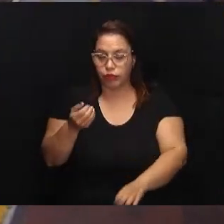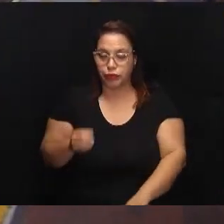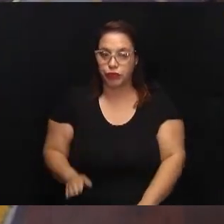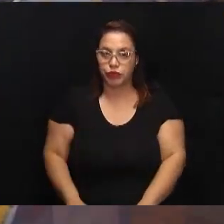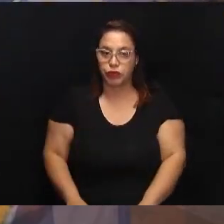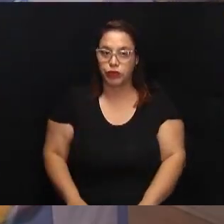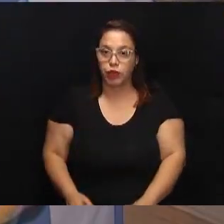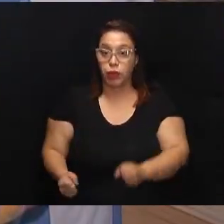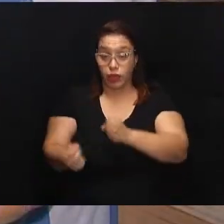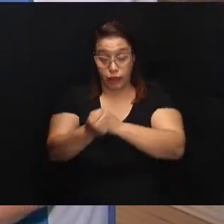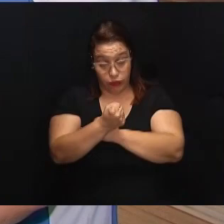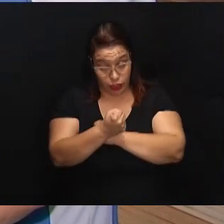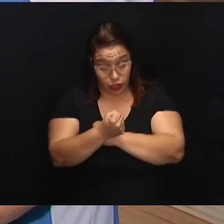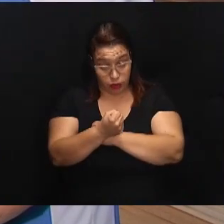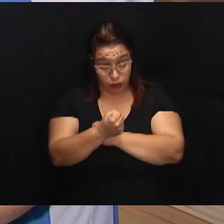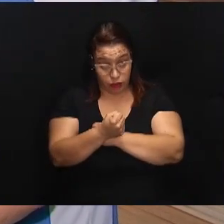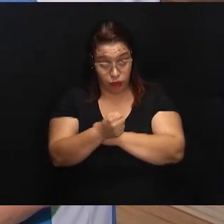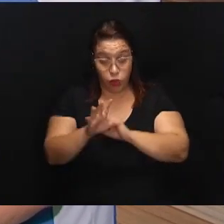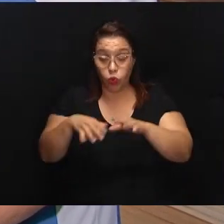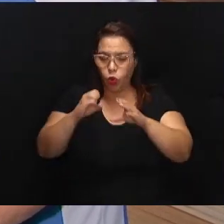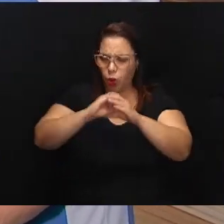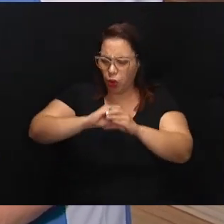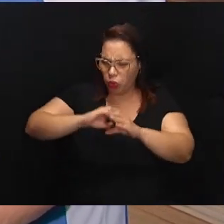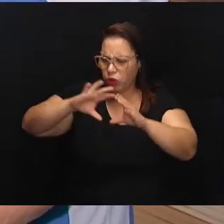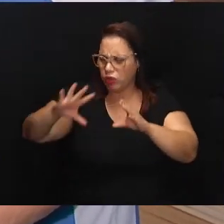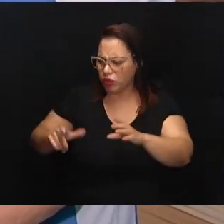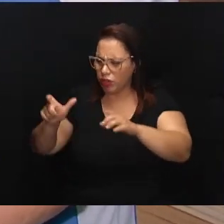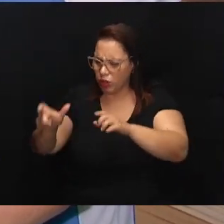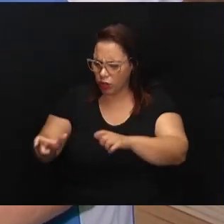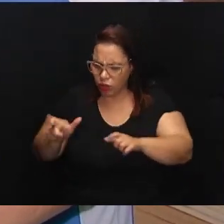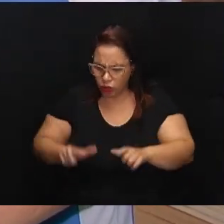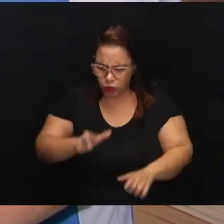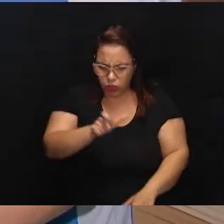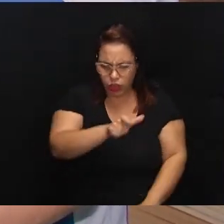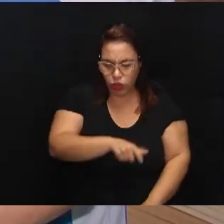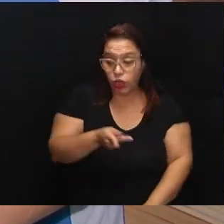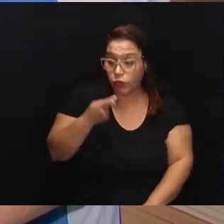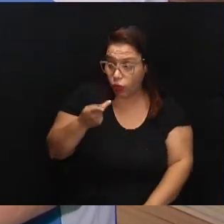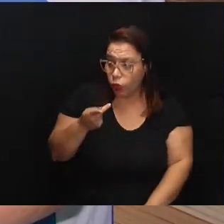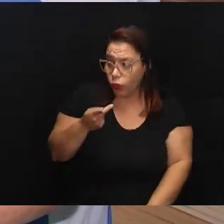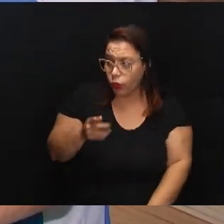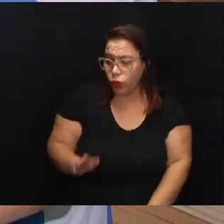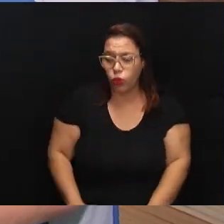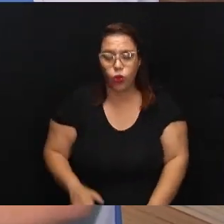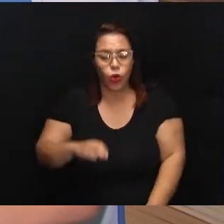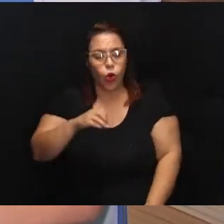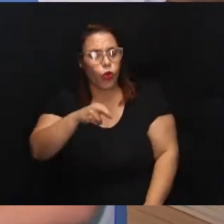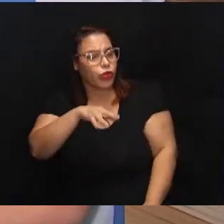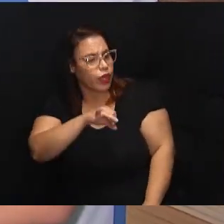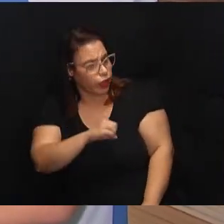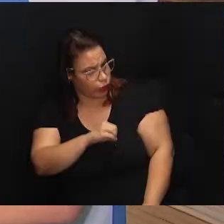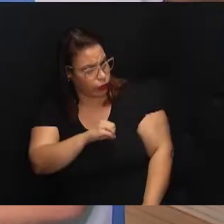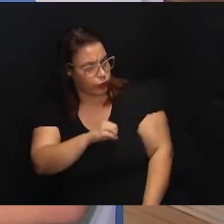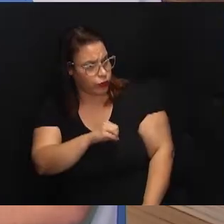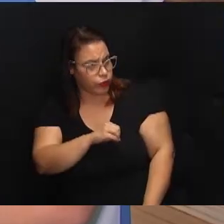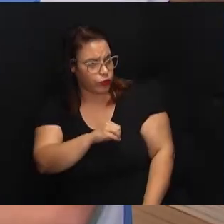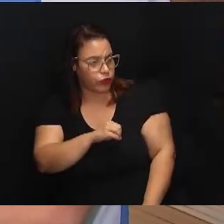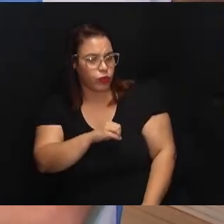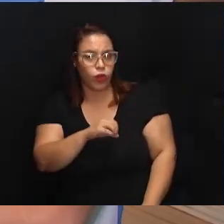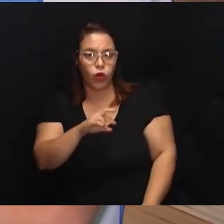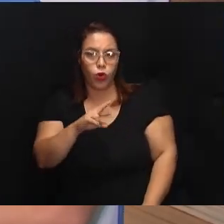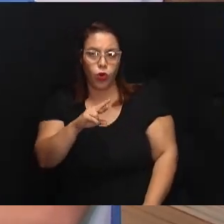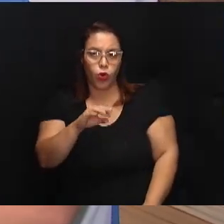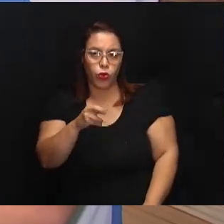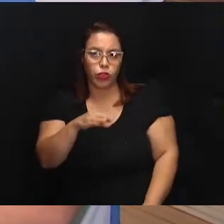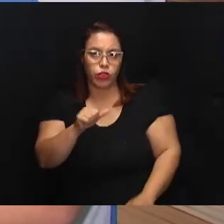específico para a defesa. Qual que é a característica de cada posição que você acabou de falar? Os ponteiros, eles geralmente dentro de um rodízio